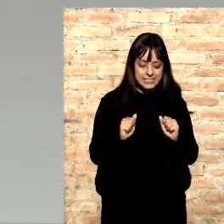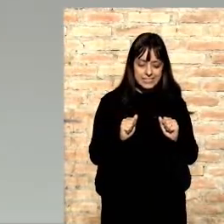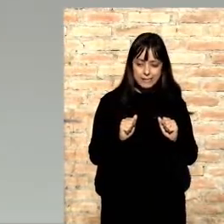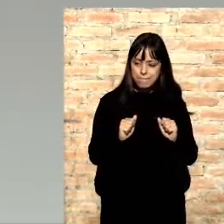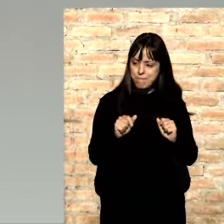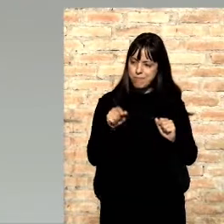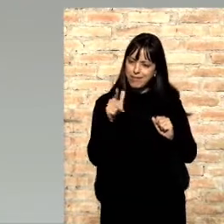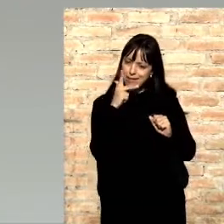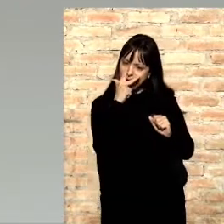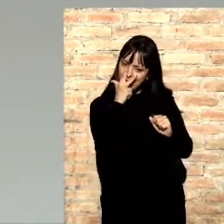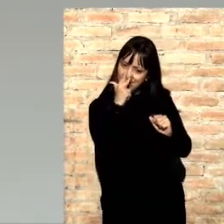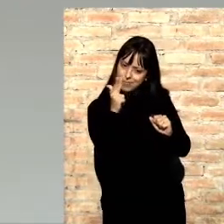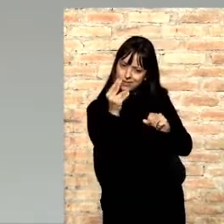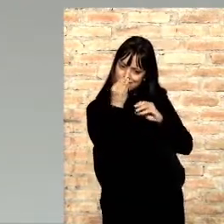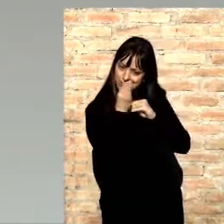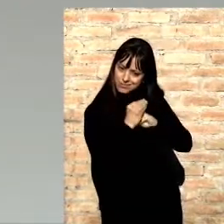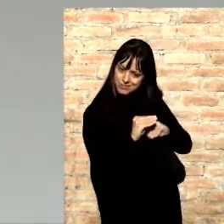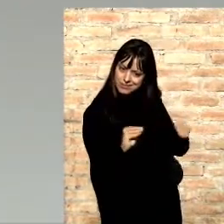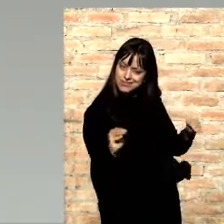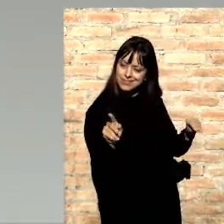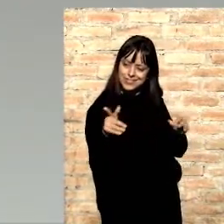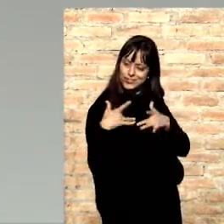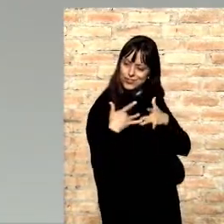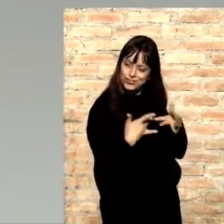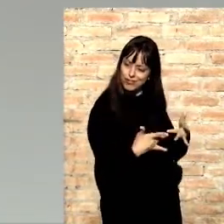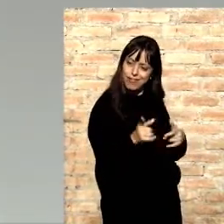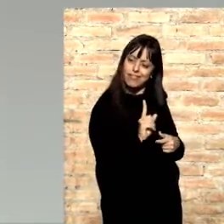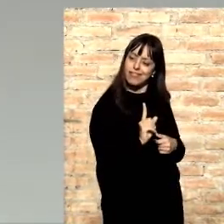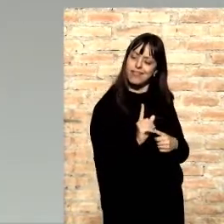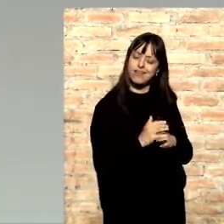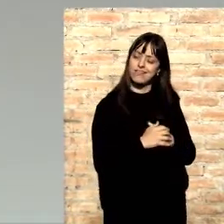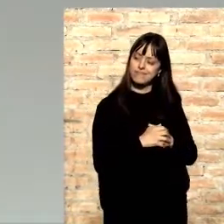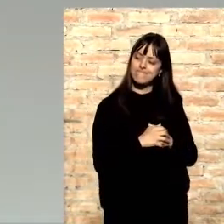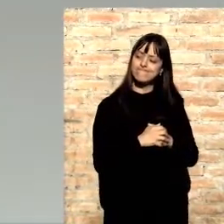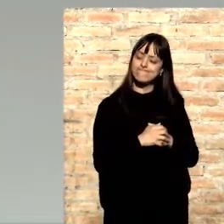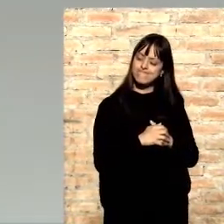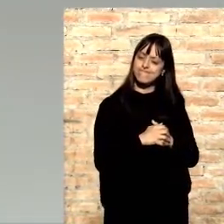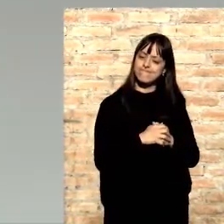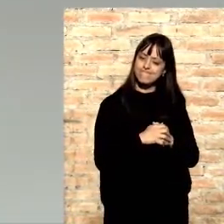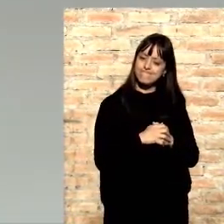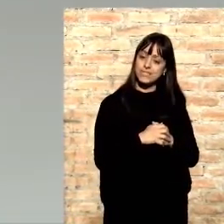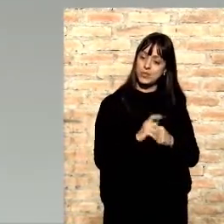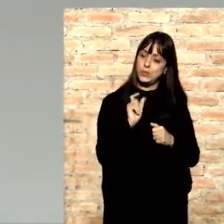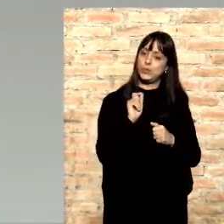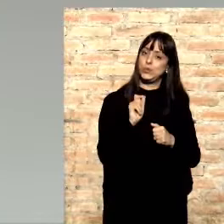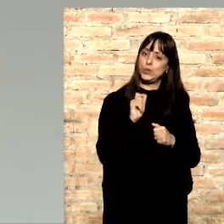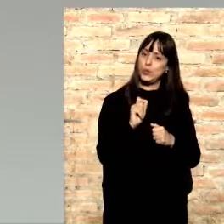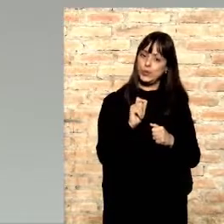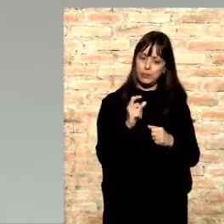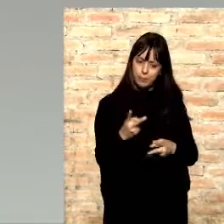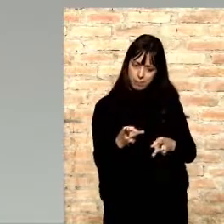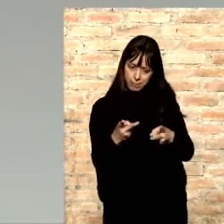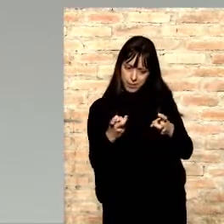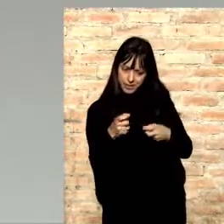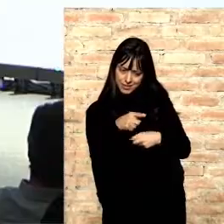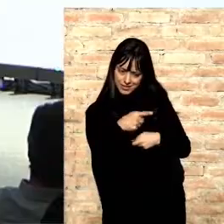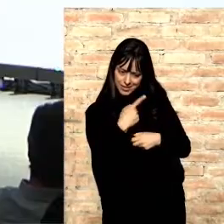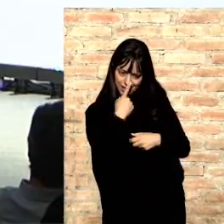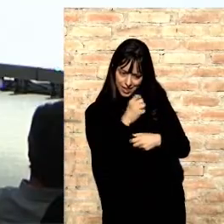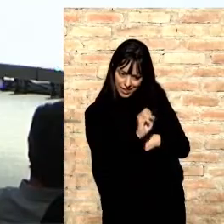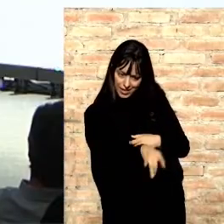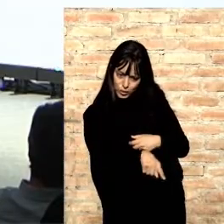generoso generoso é inclusive vê que a pessoa jogou lixo na rua